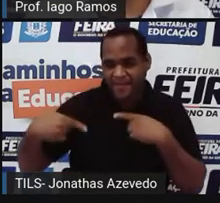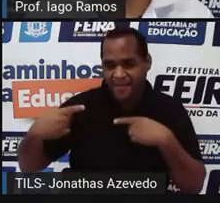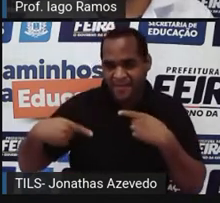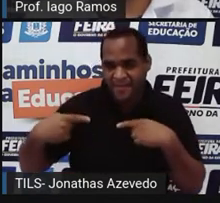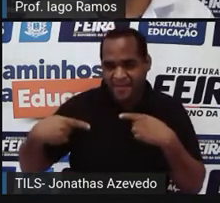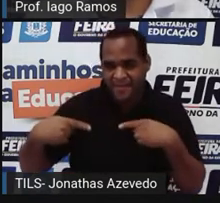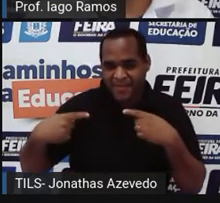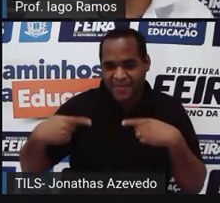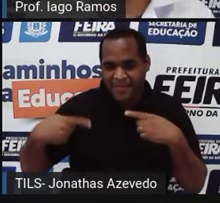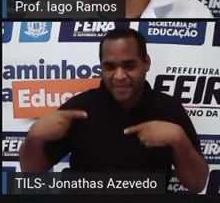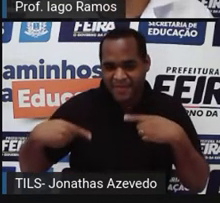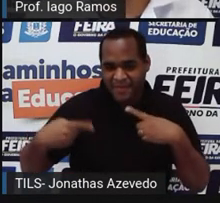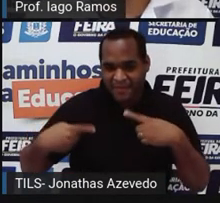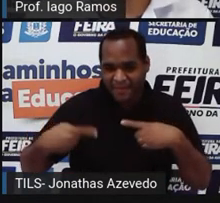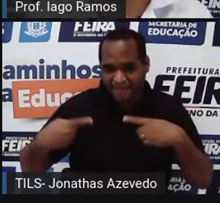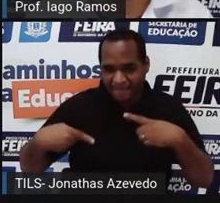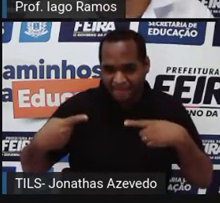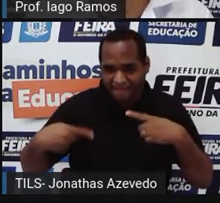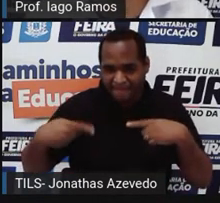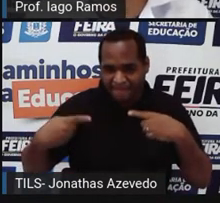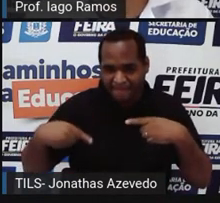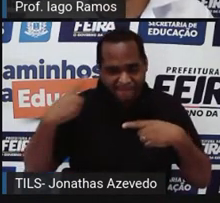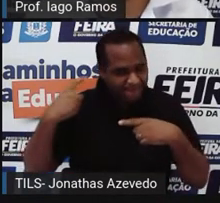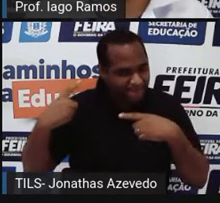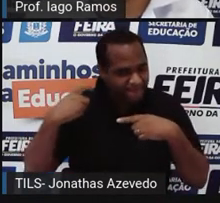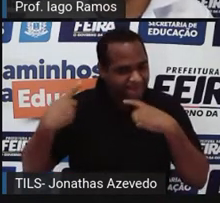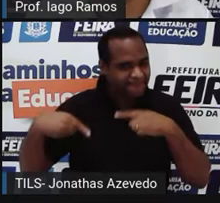eu acho que vale a pena.